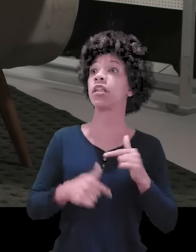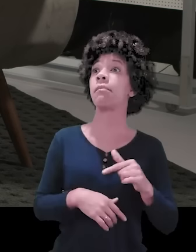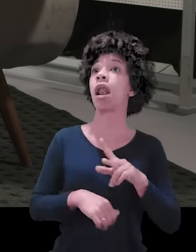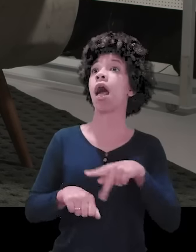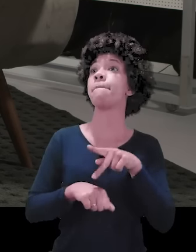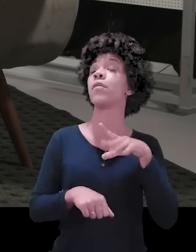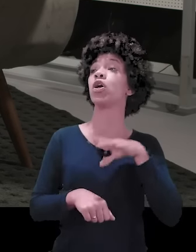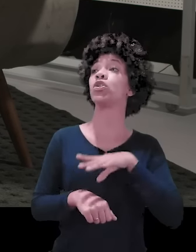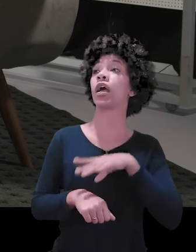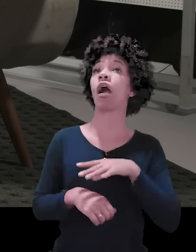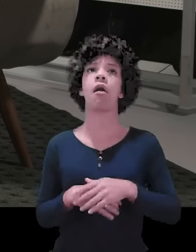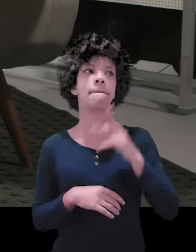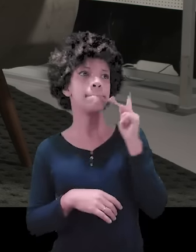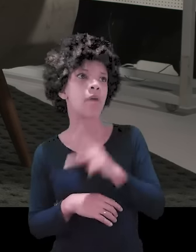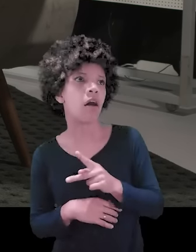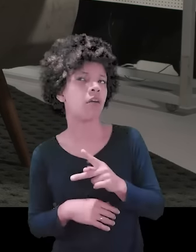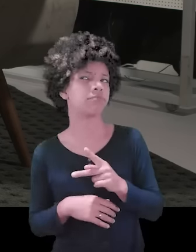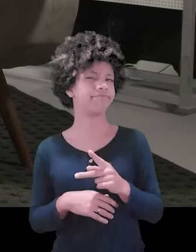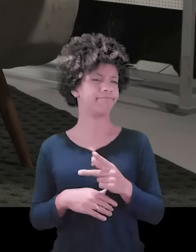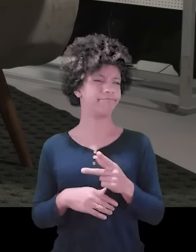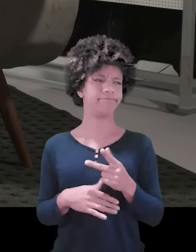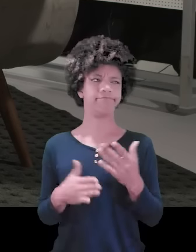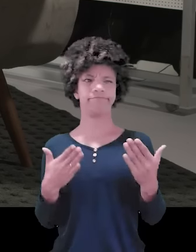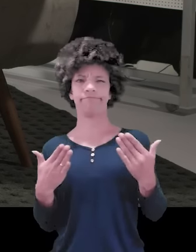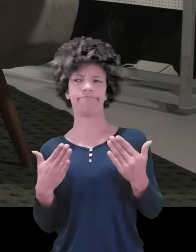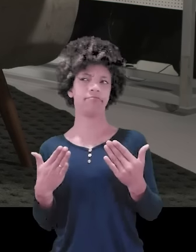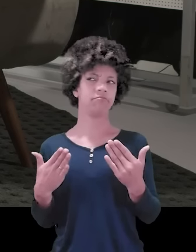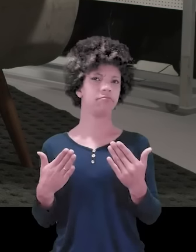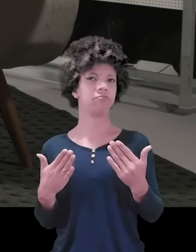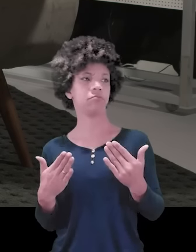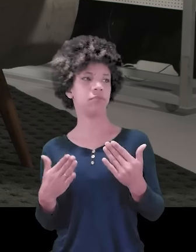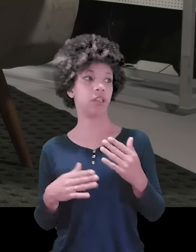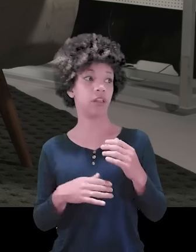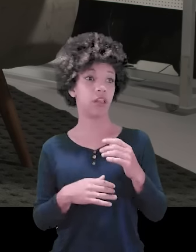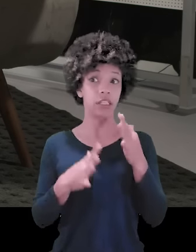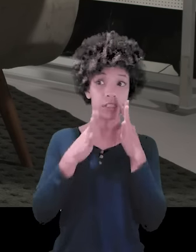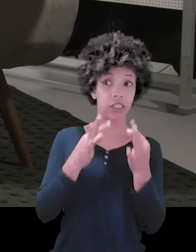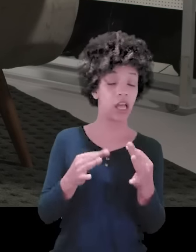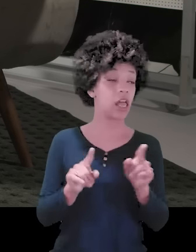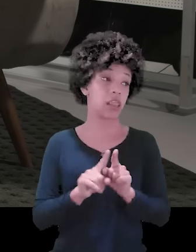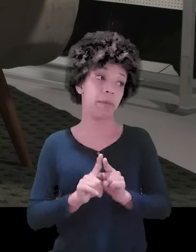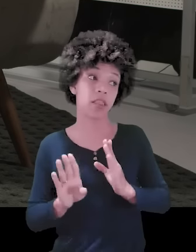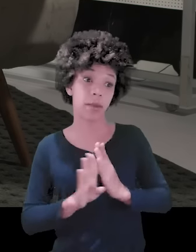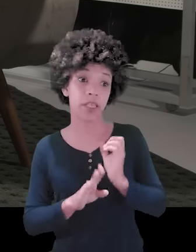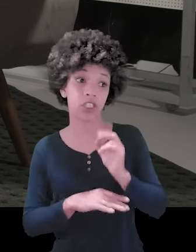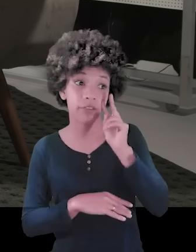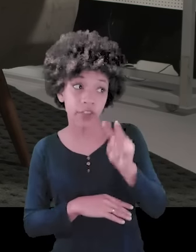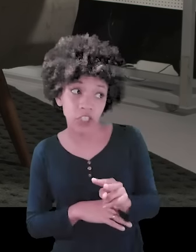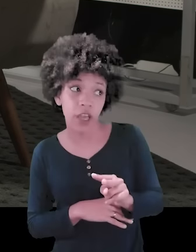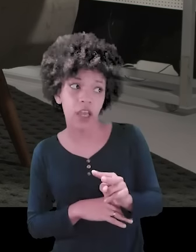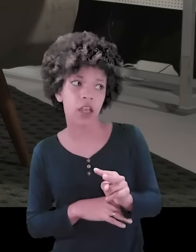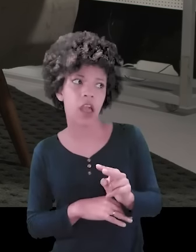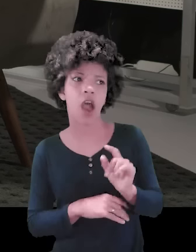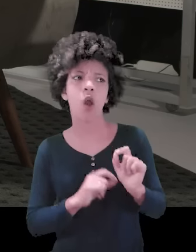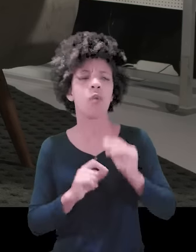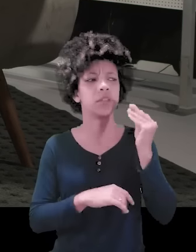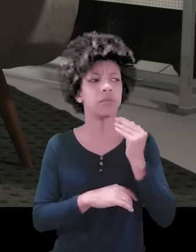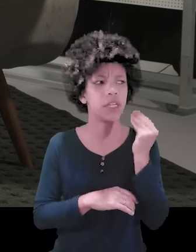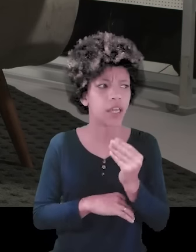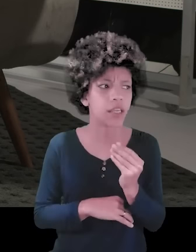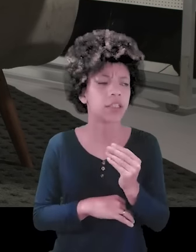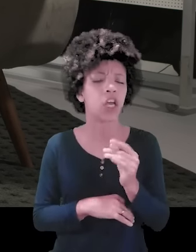vou trabalhar em Portugal Pôrra Tá ligado e a gente tá né vigilante e também de repente se a gente vê alguma coisa alguma